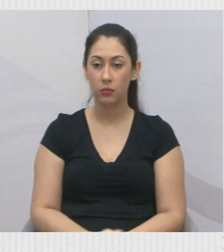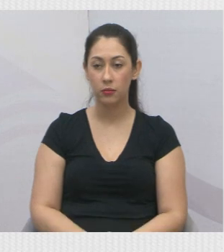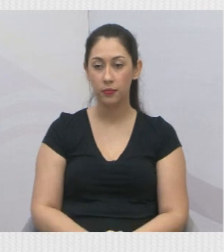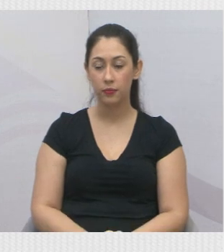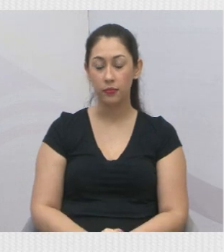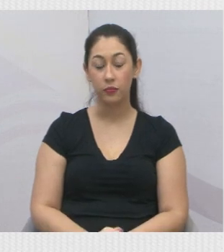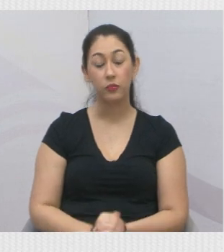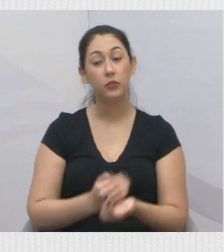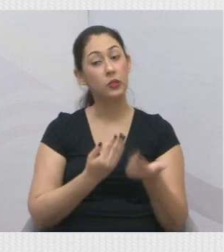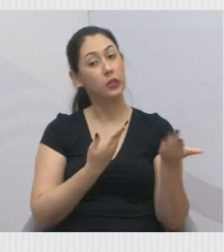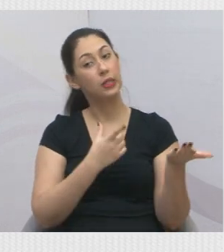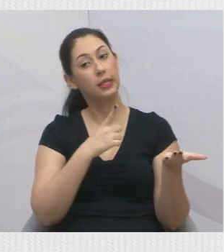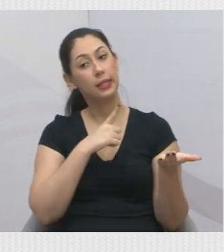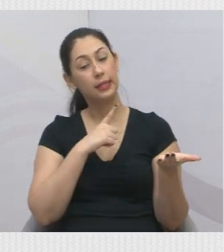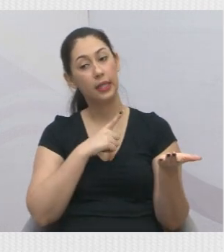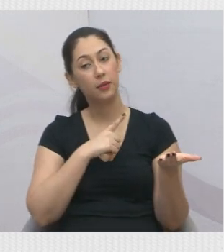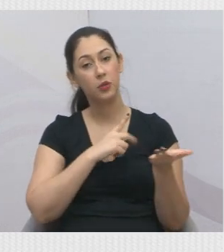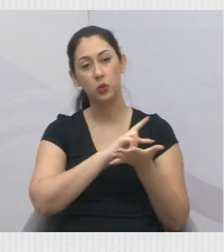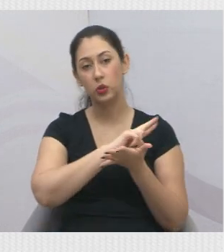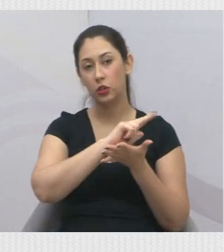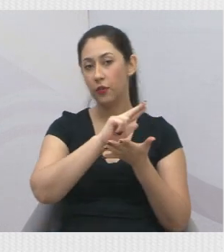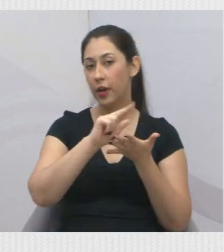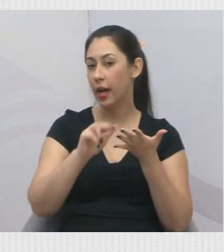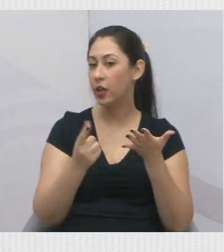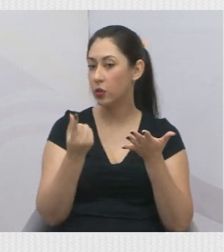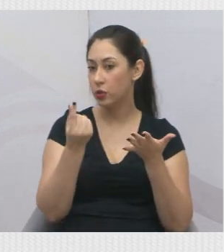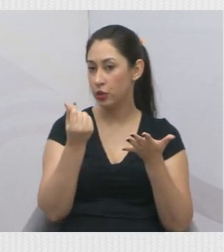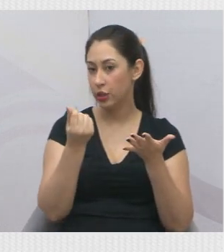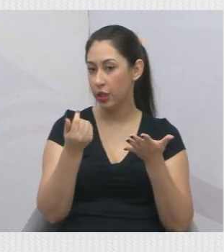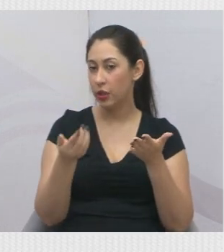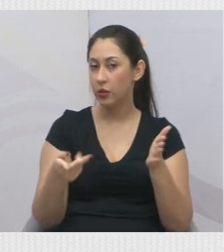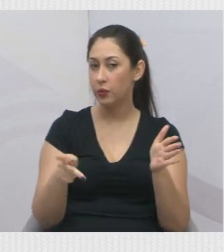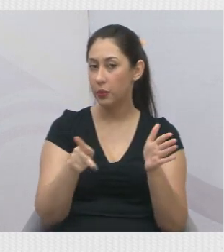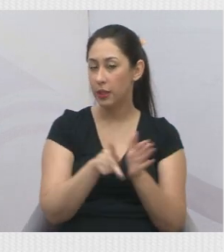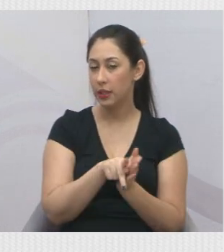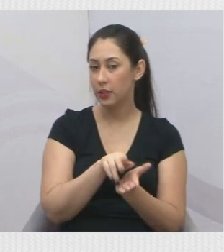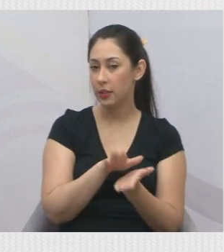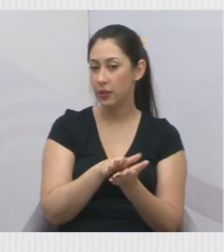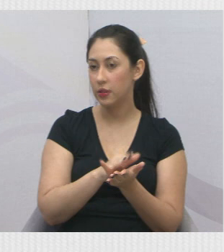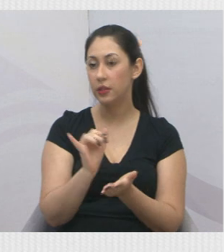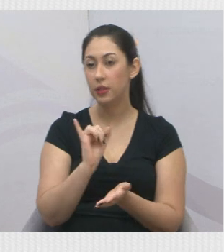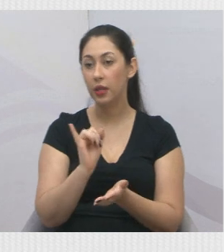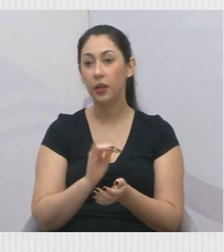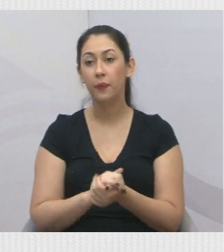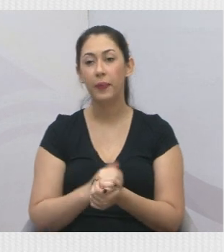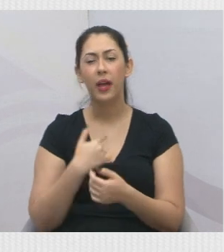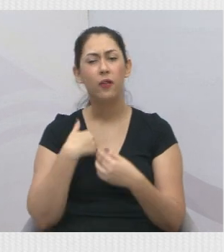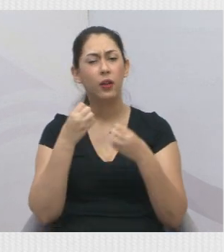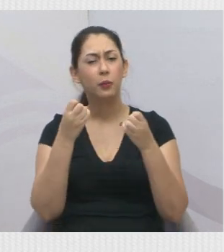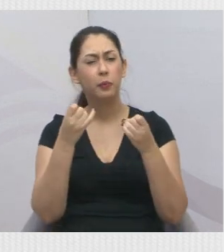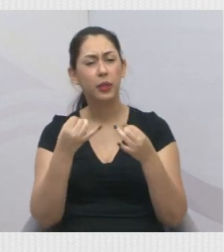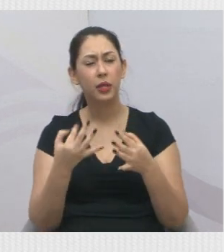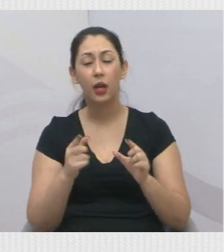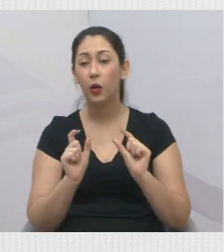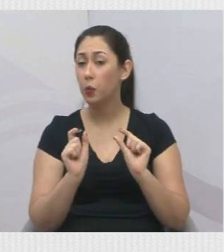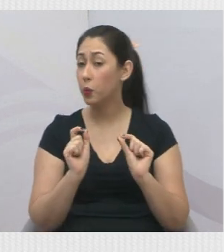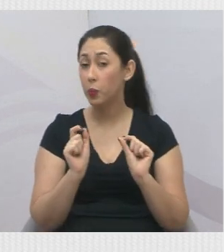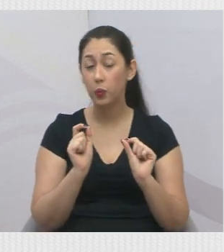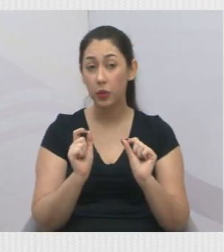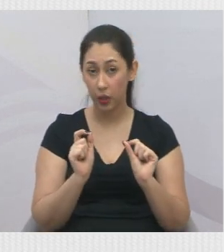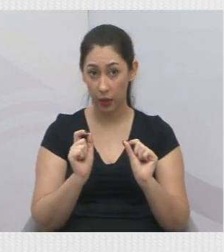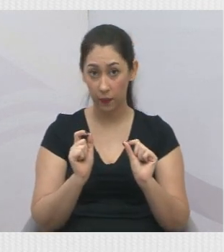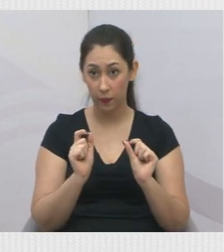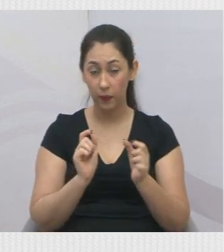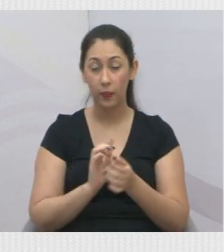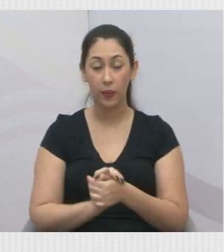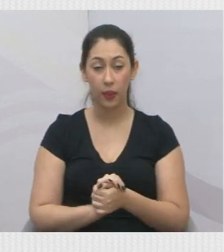Aqui nós temos as receitas correntes do município. Receitas correntes, para aqueles que estão nos assistindo, nos acompanhando aqui também, receitas correntes é